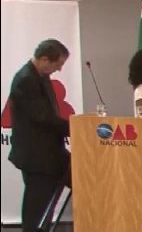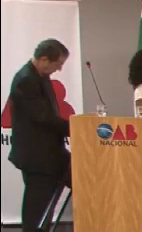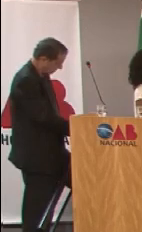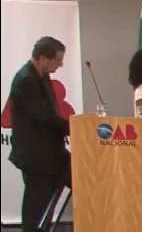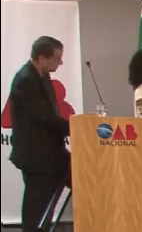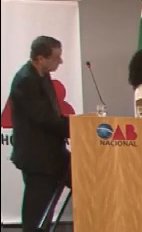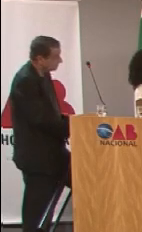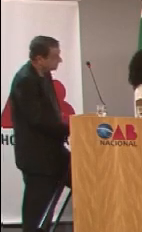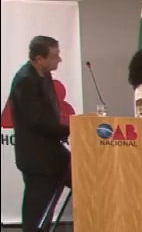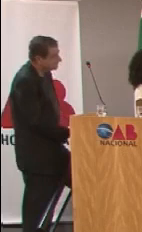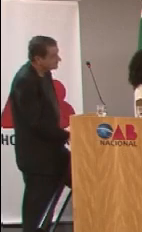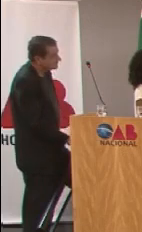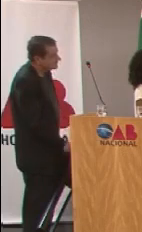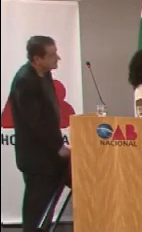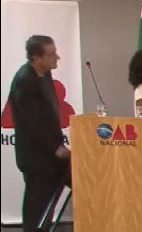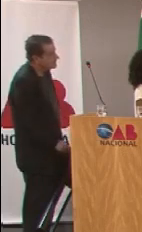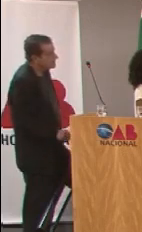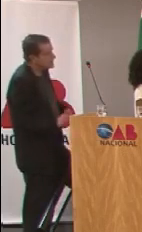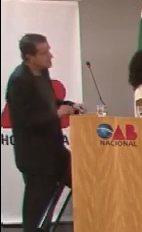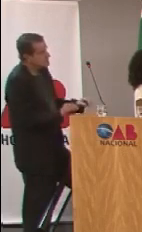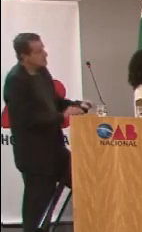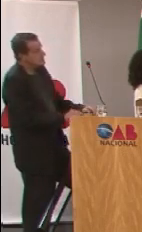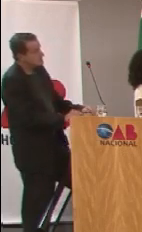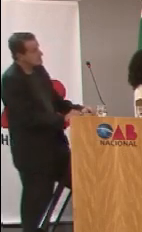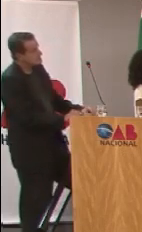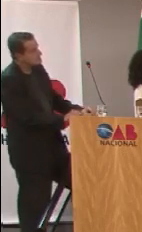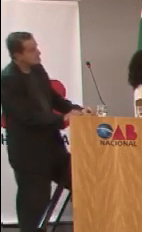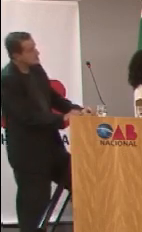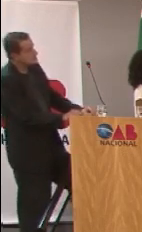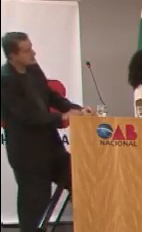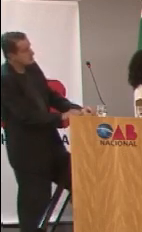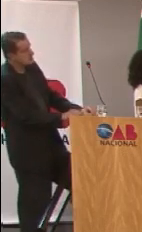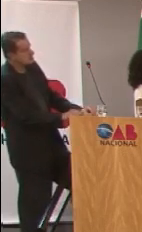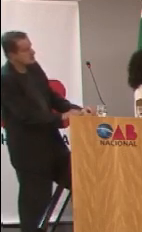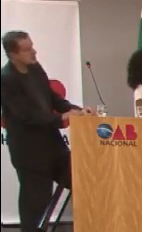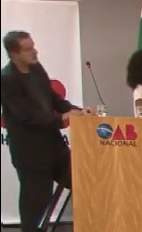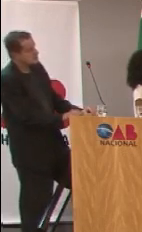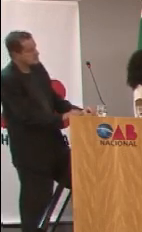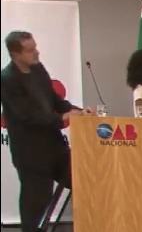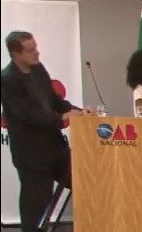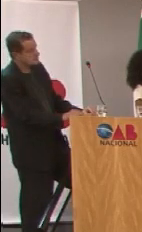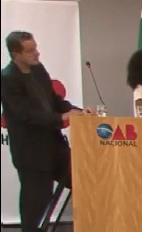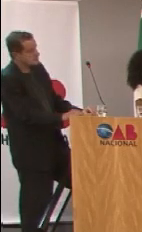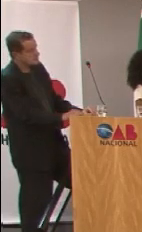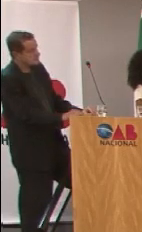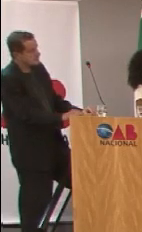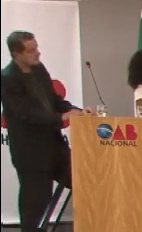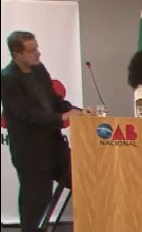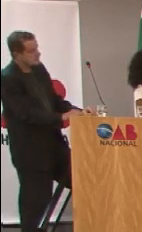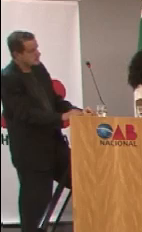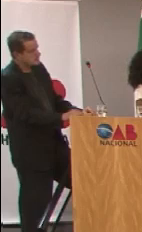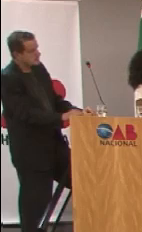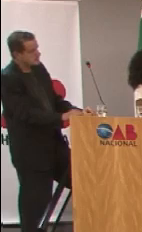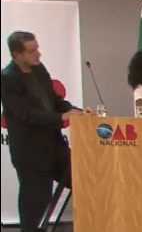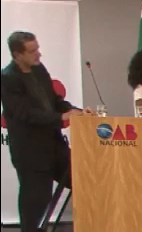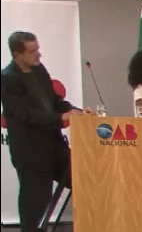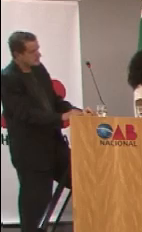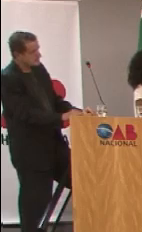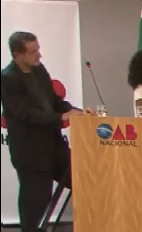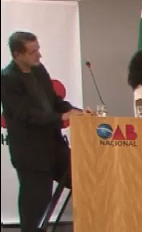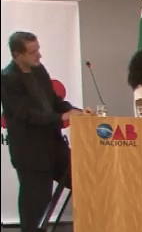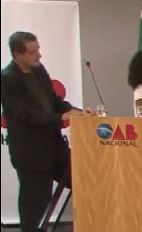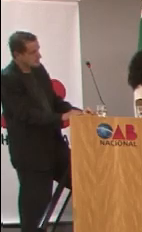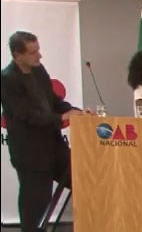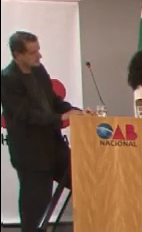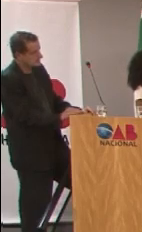fala disso, seremos as maiores vítimas porque estamos na ponta. Quando se fala em liberar armas, quem vai sofrer de imediato, mesmo